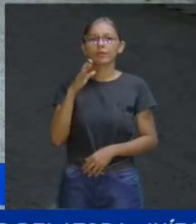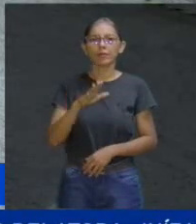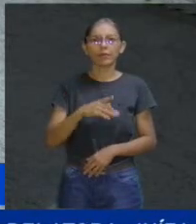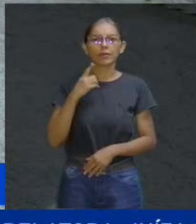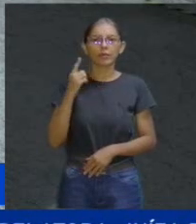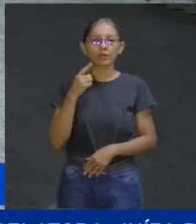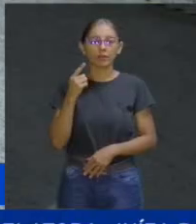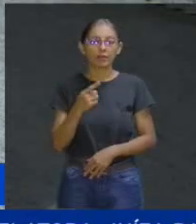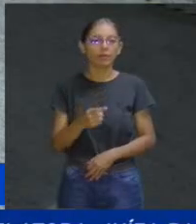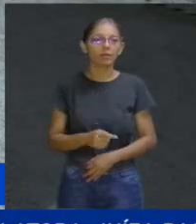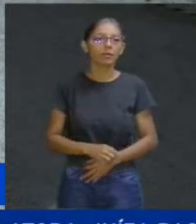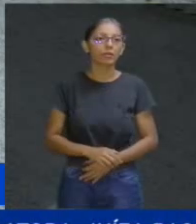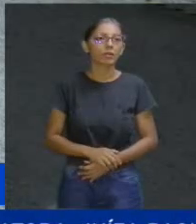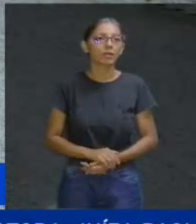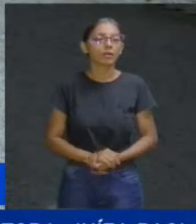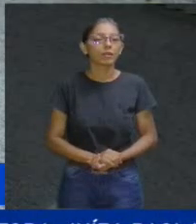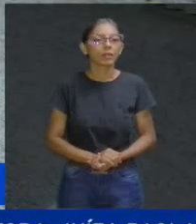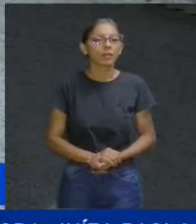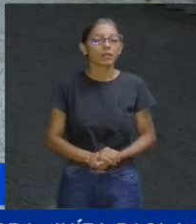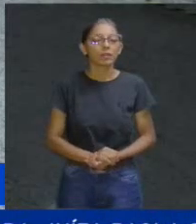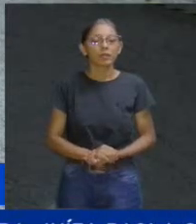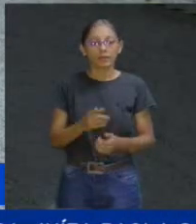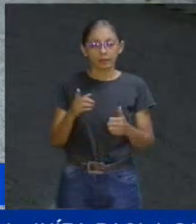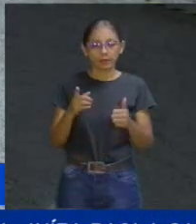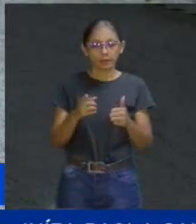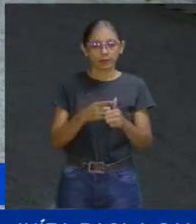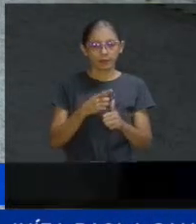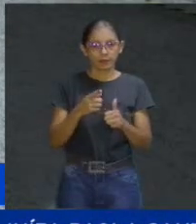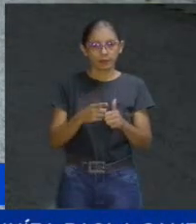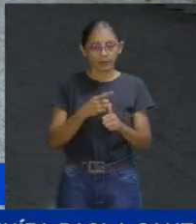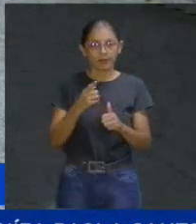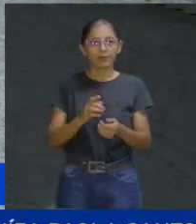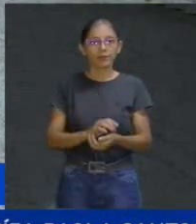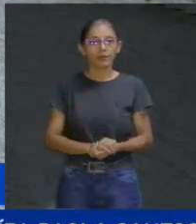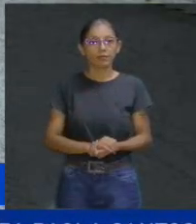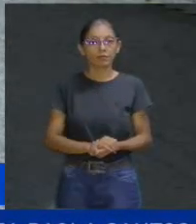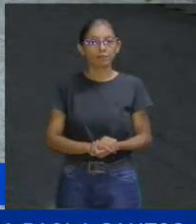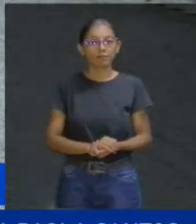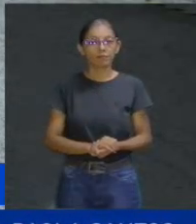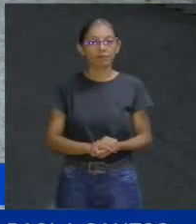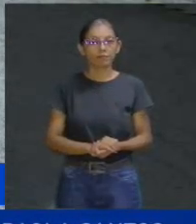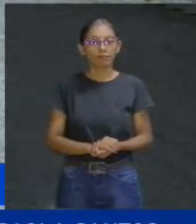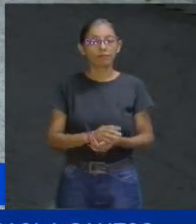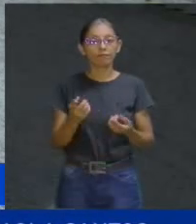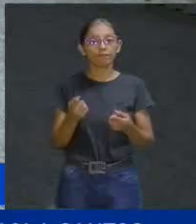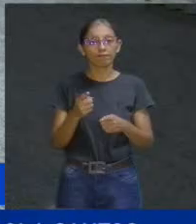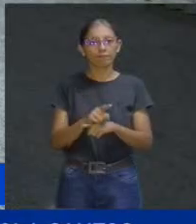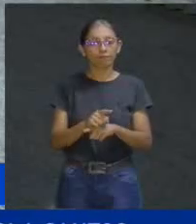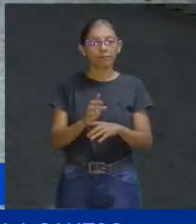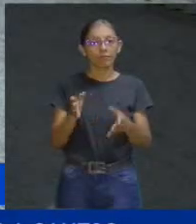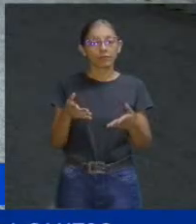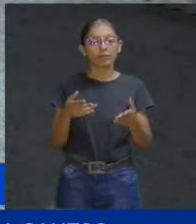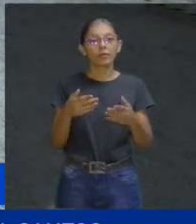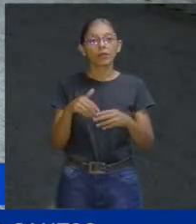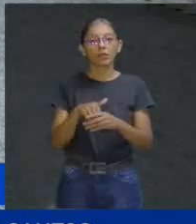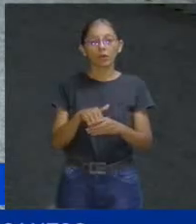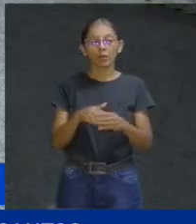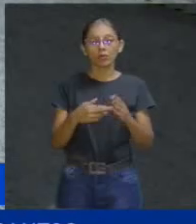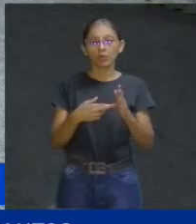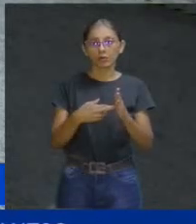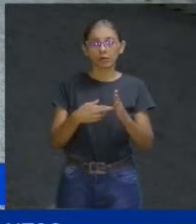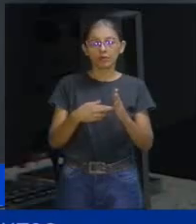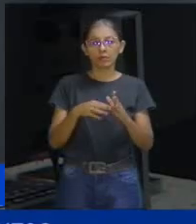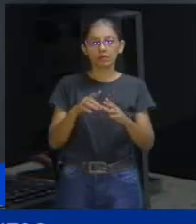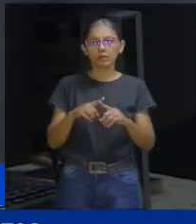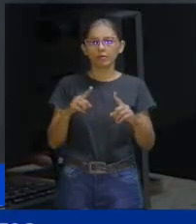presente. Inicialmente, peço venhas e ouso divergir do voto da relatora, pois eu entendo que,